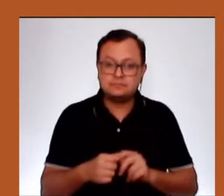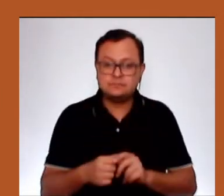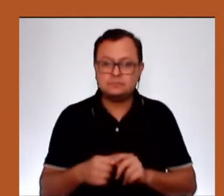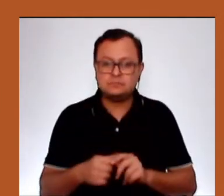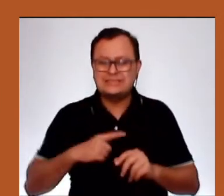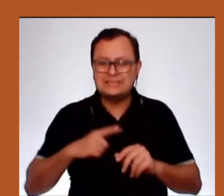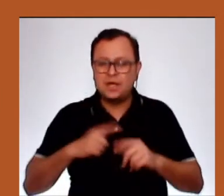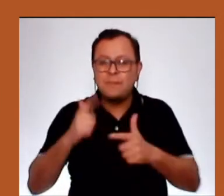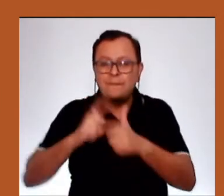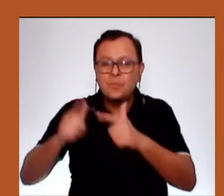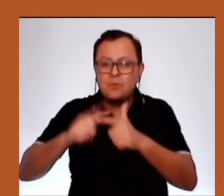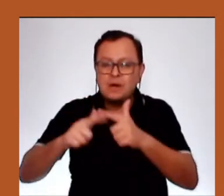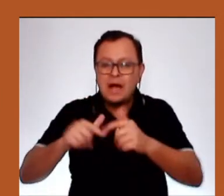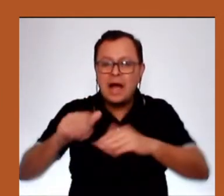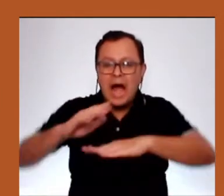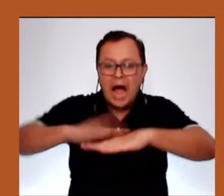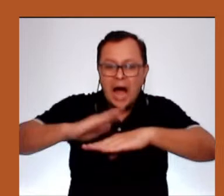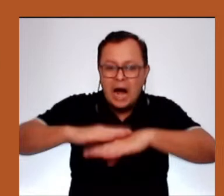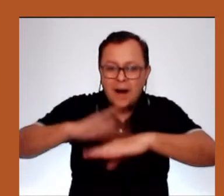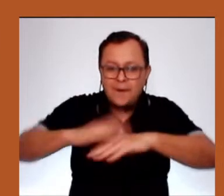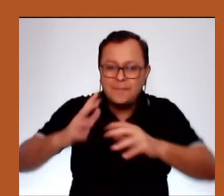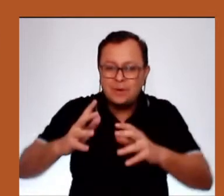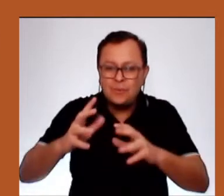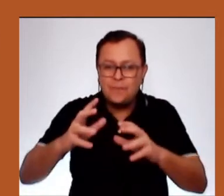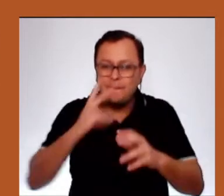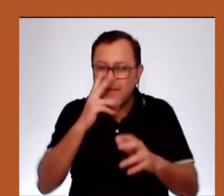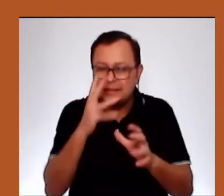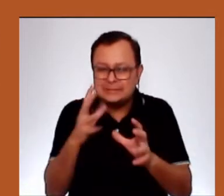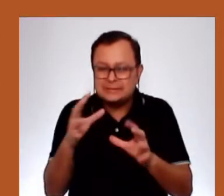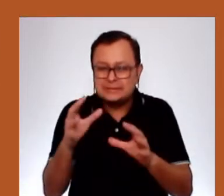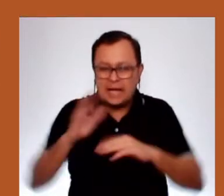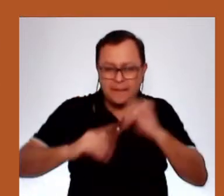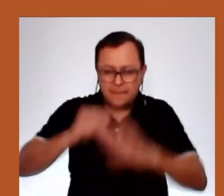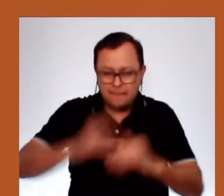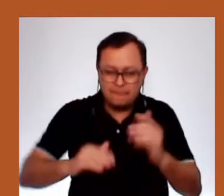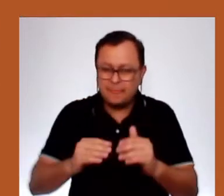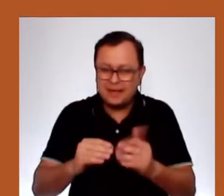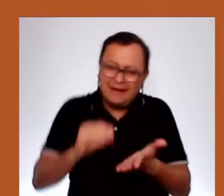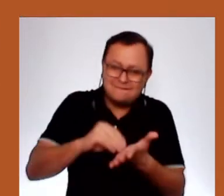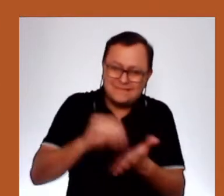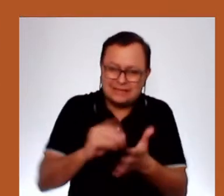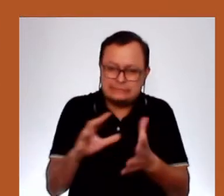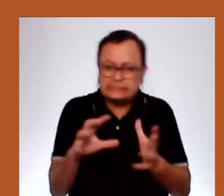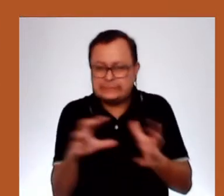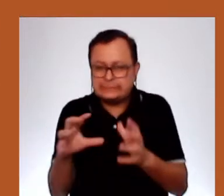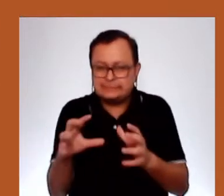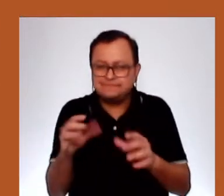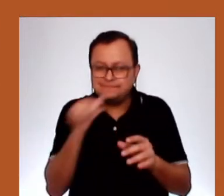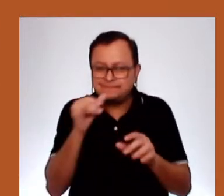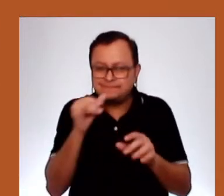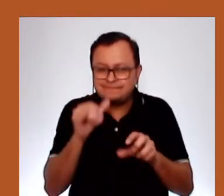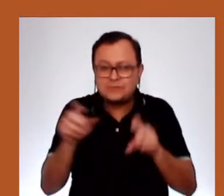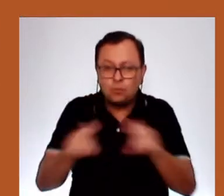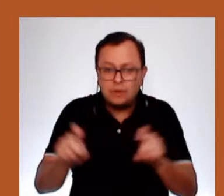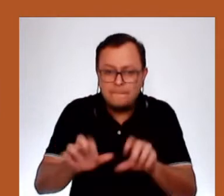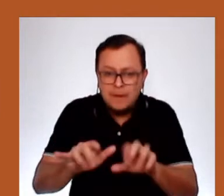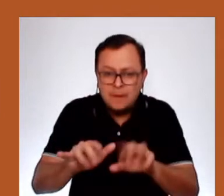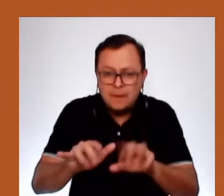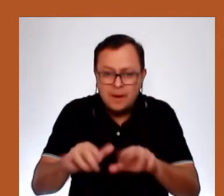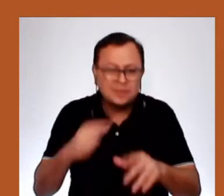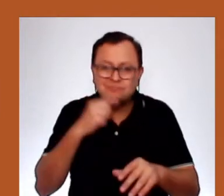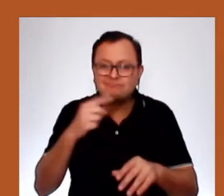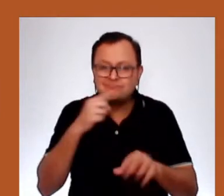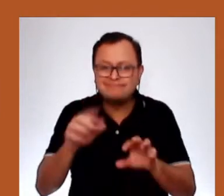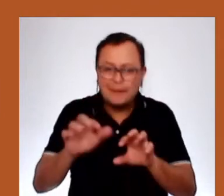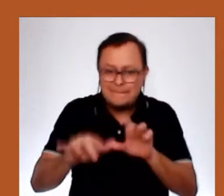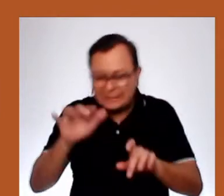a mão, né? Ele não consegue, motora, uma questão que ele não consegue digitar já como ele digitou a vida inteira. Ele foi